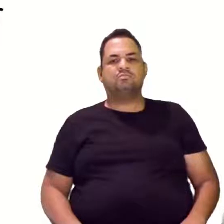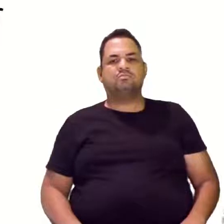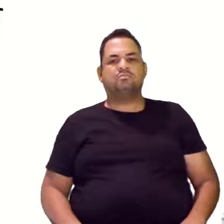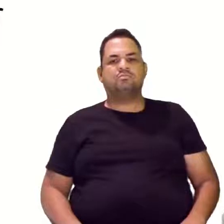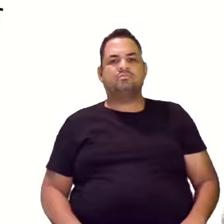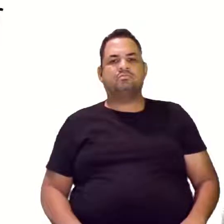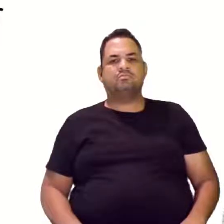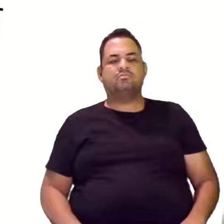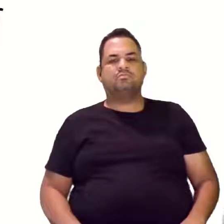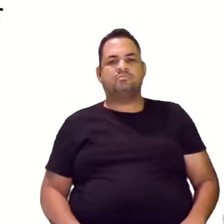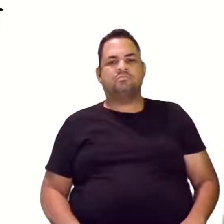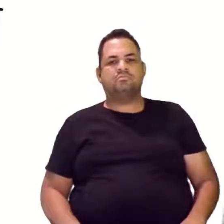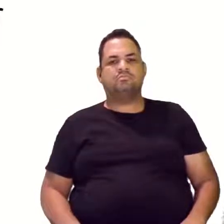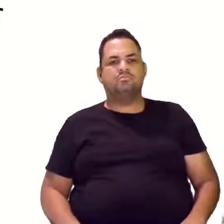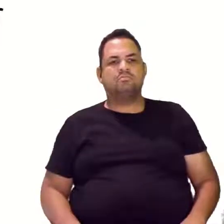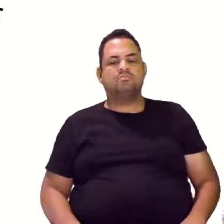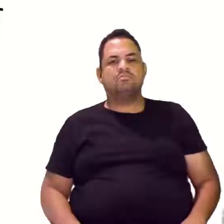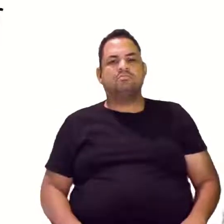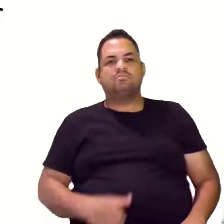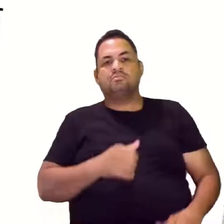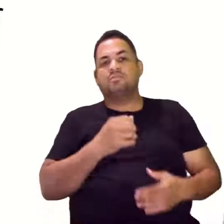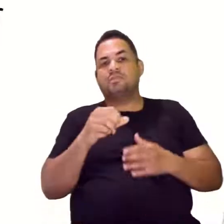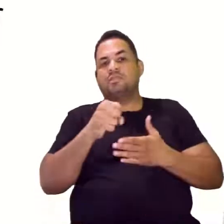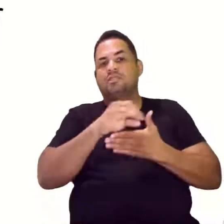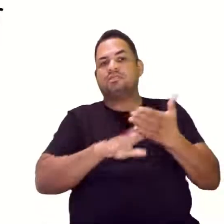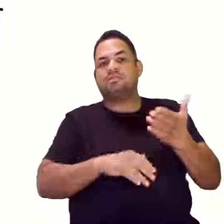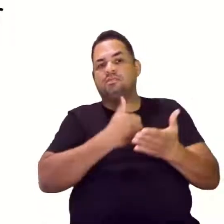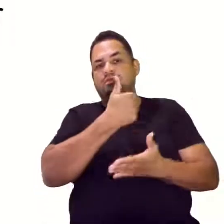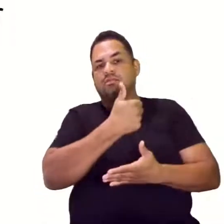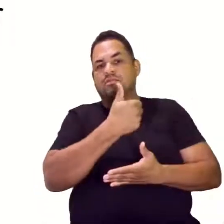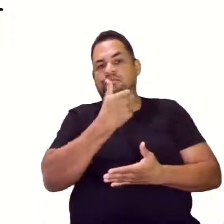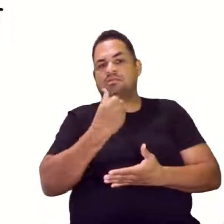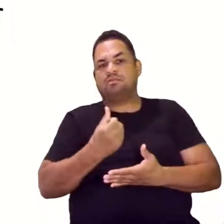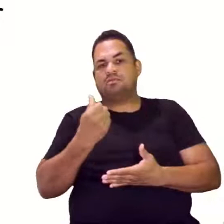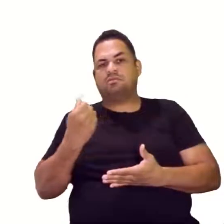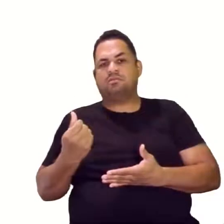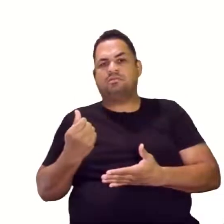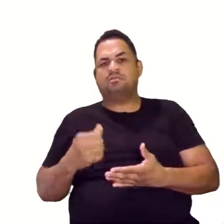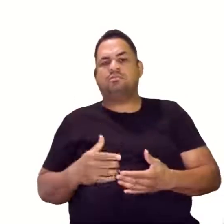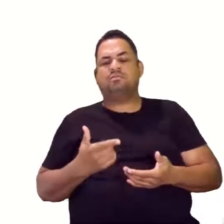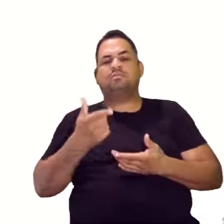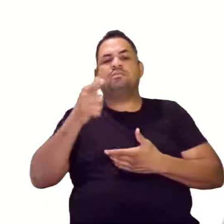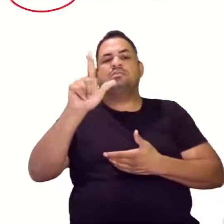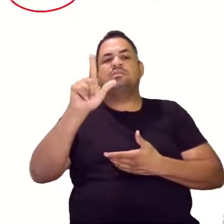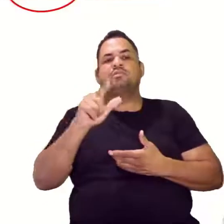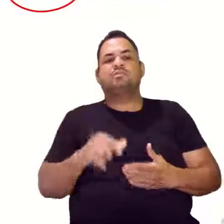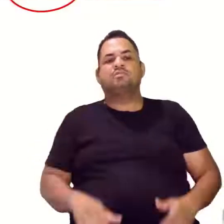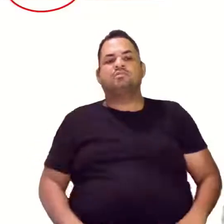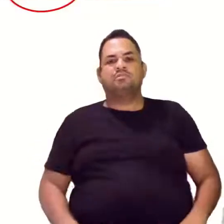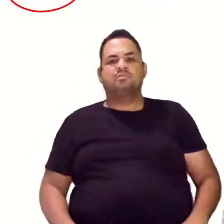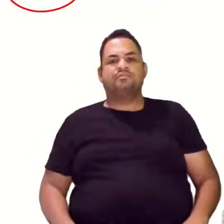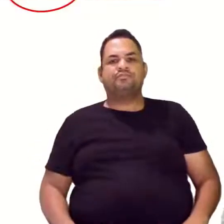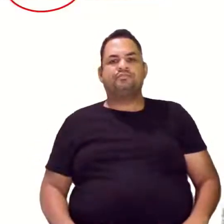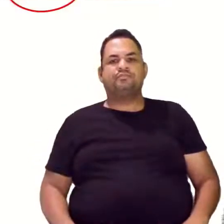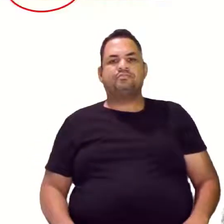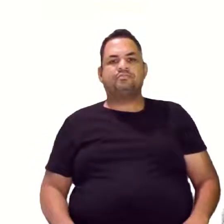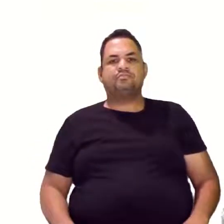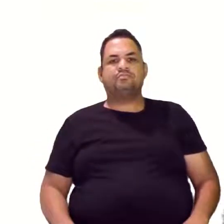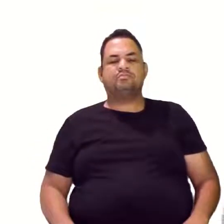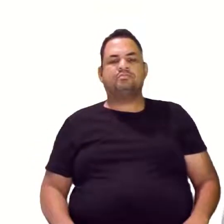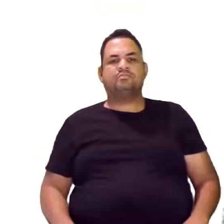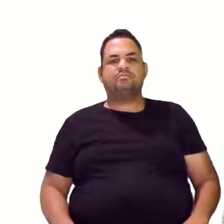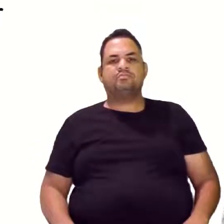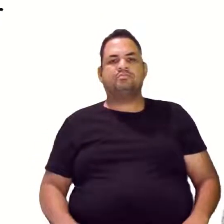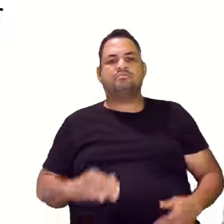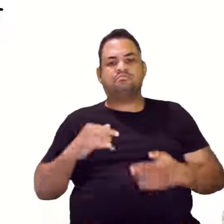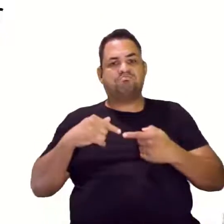essa daqui já é a questão 166, ou seja, a outra. A próxima, né? A que vem logo depois. Olha aí. A